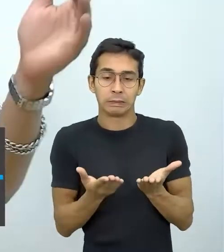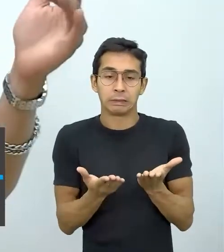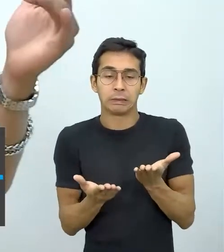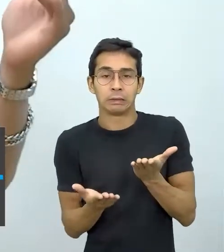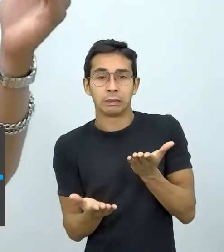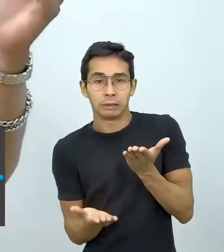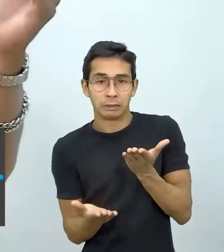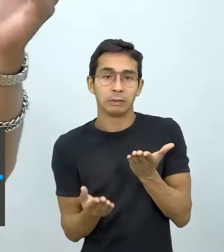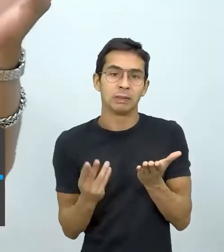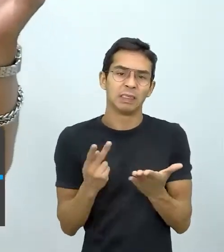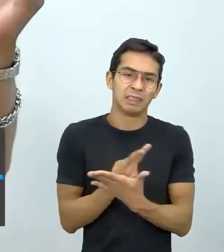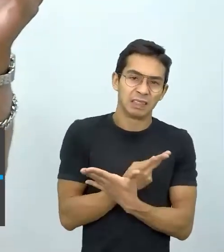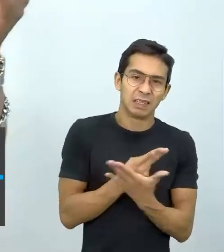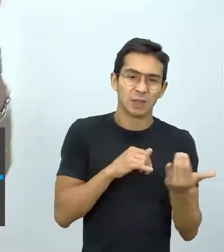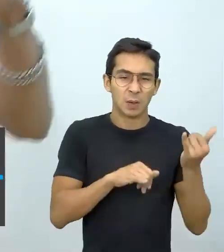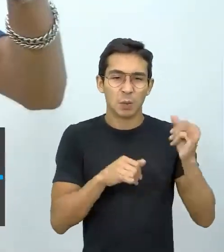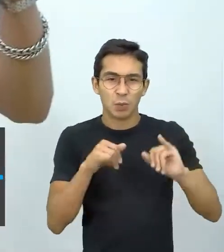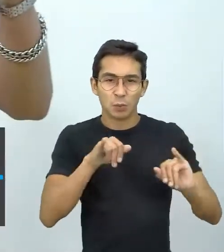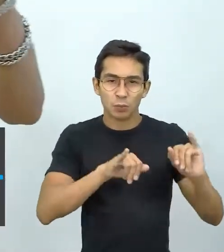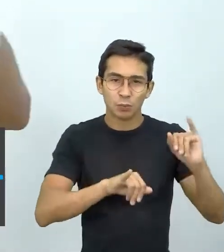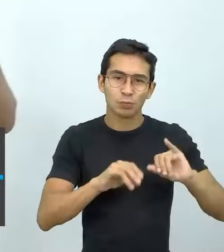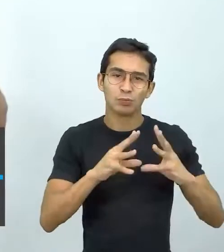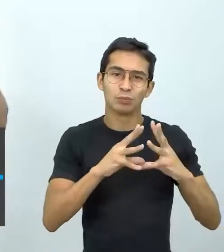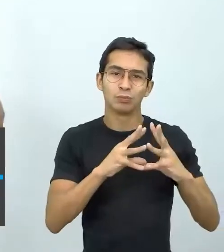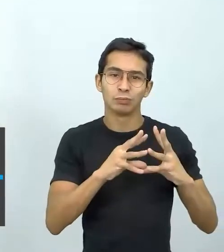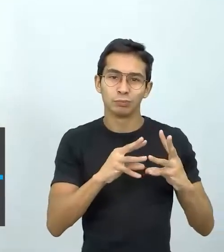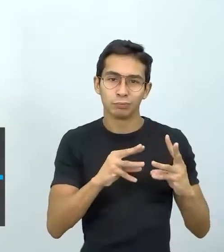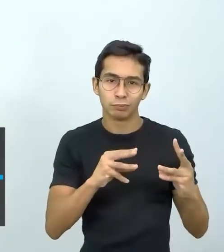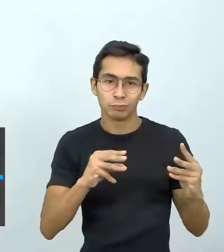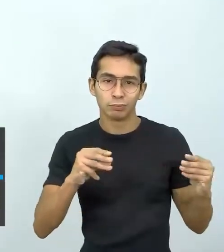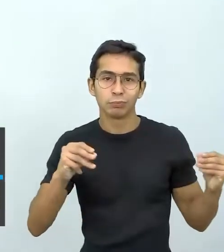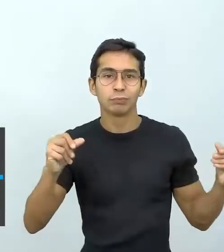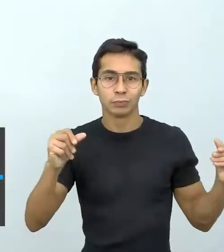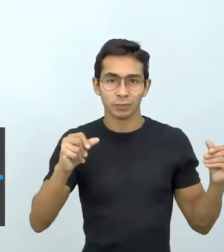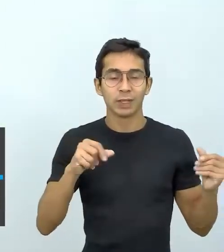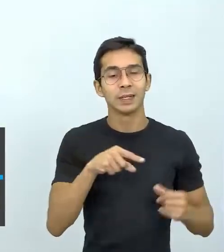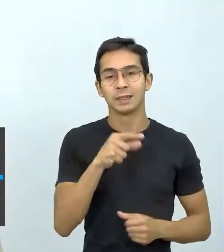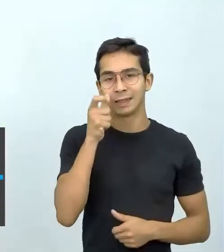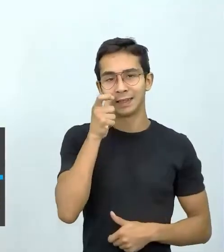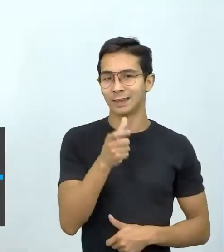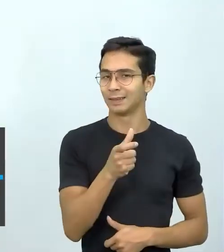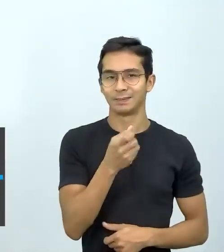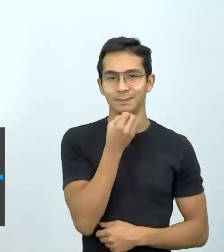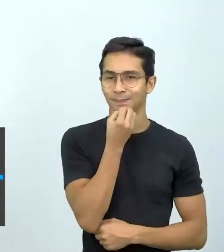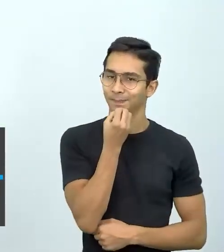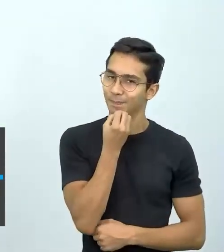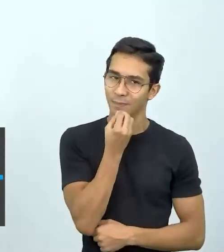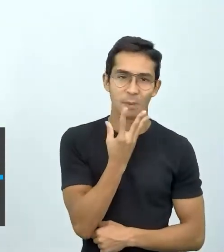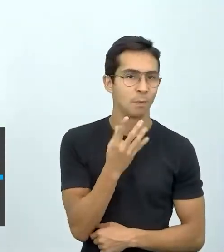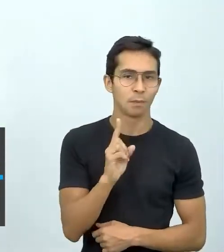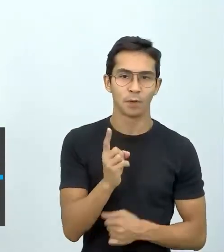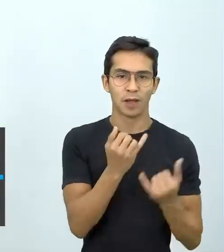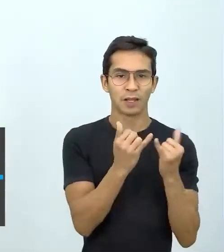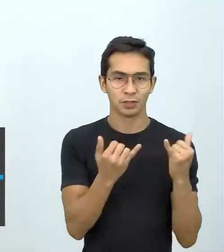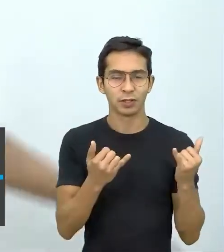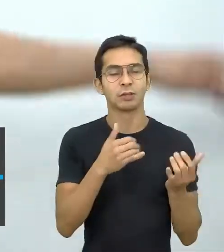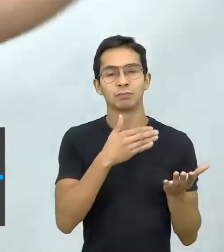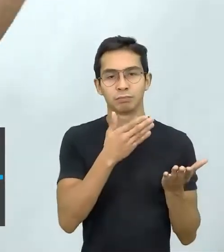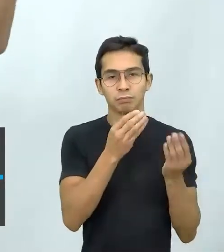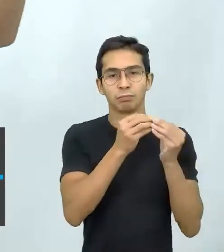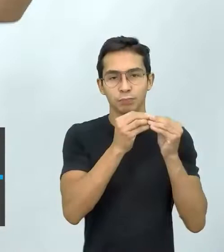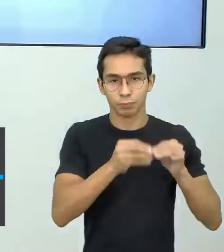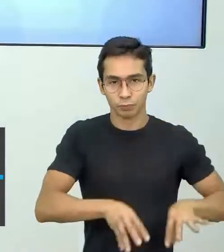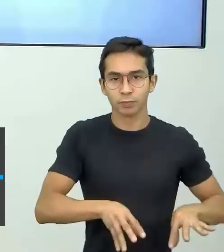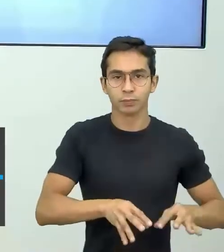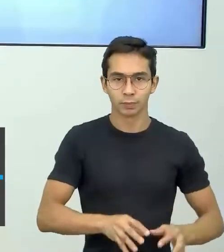vezes esse produto começa a ser decomposto e a produzir reagentes. Isso não é interessante energeticamente falando, tá?